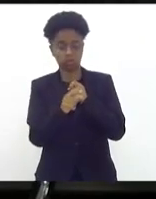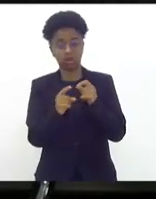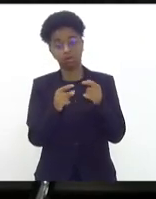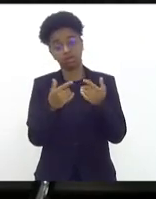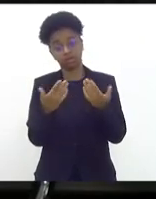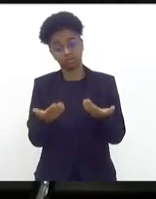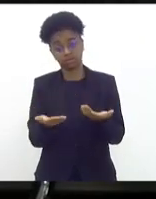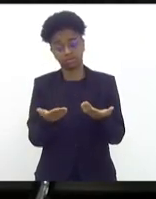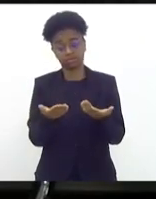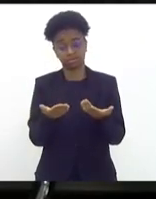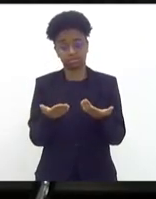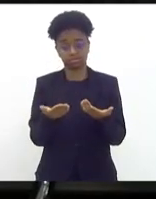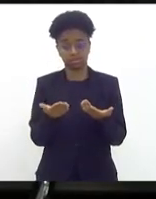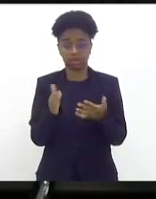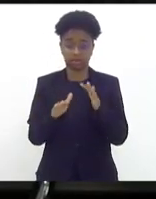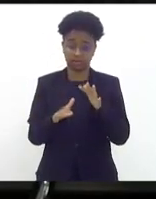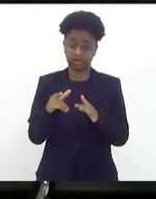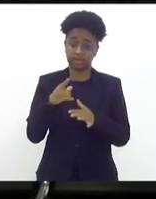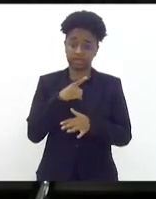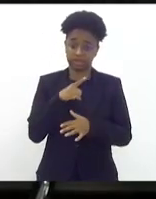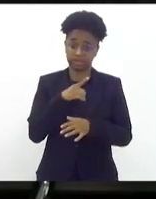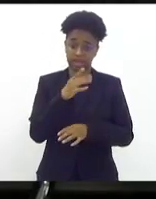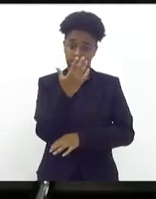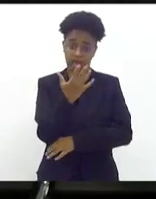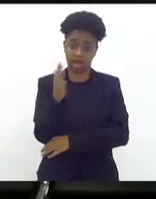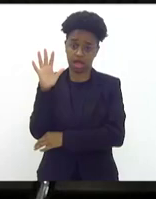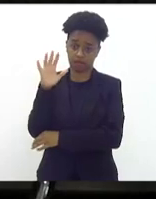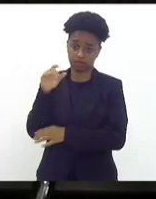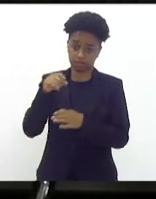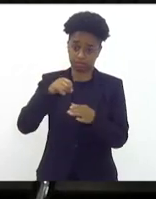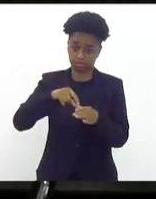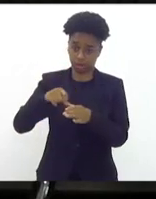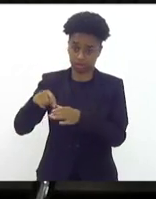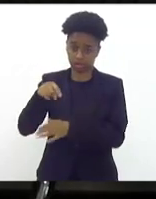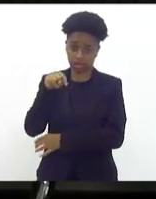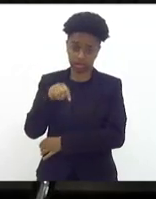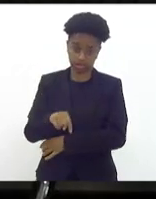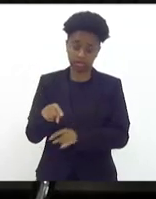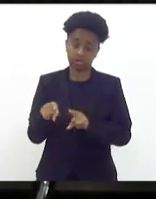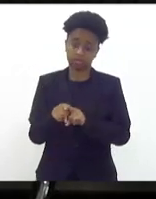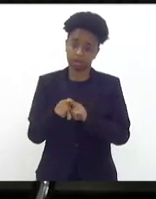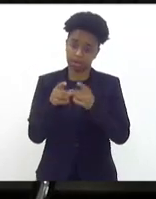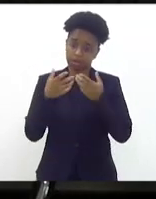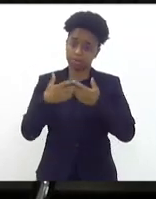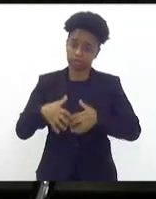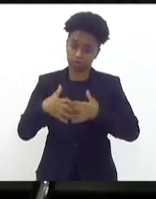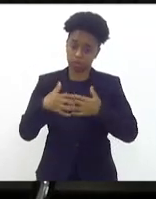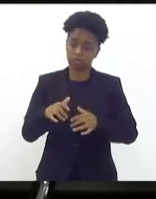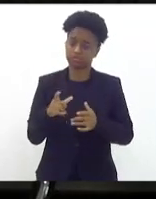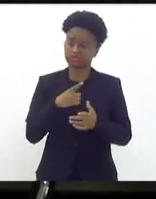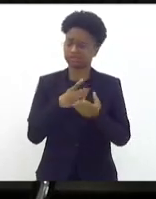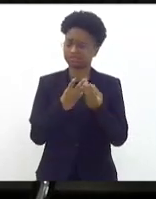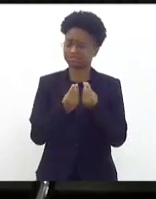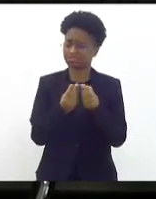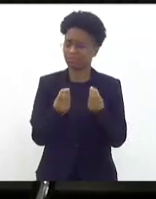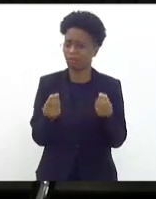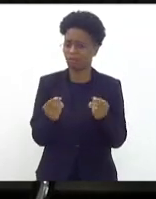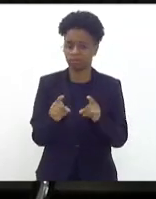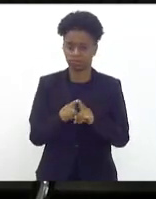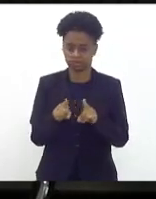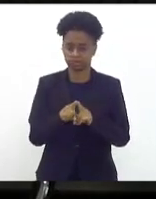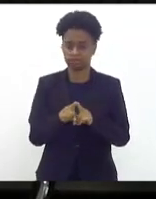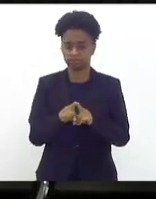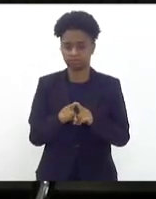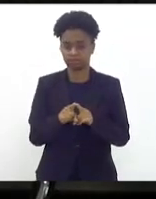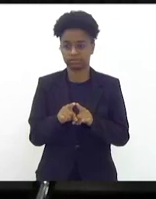por mais que tenha espatódia plantada aqui, e em Petrópolis, inclusive, tem muito, também. É bonita